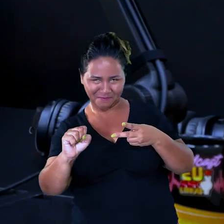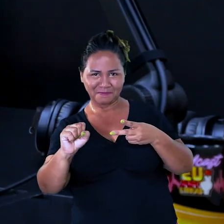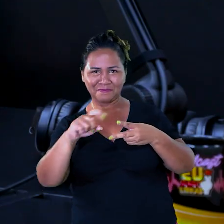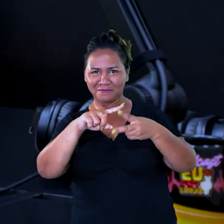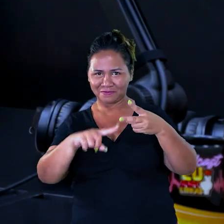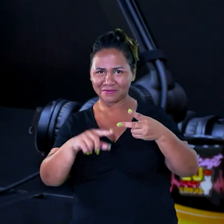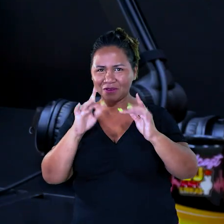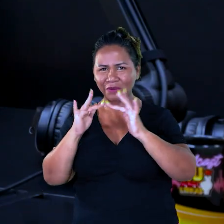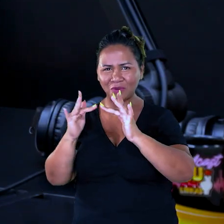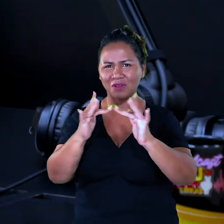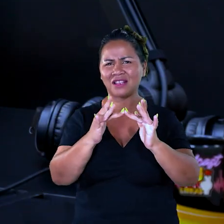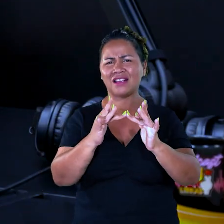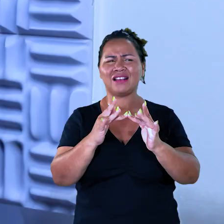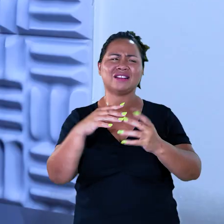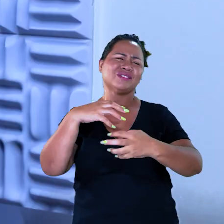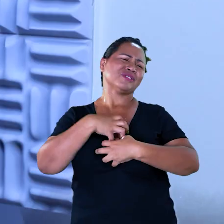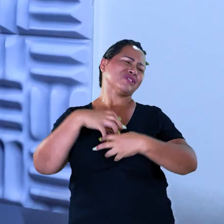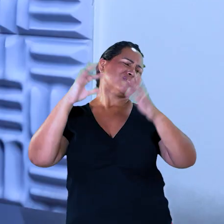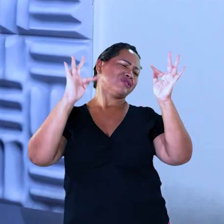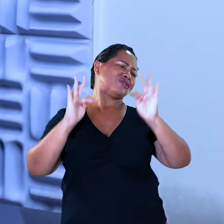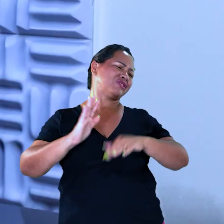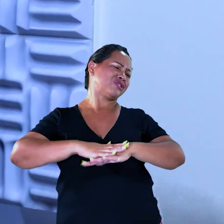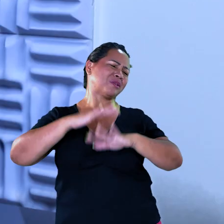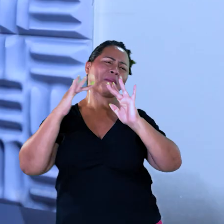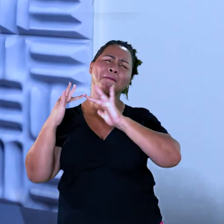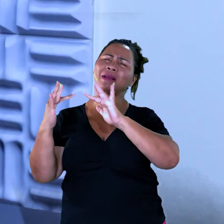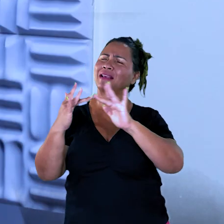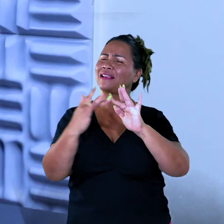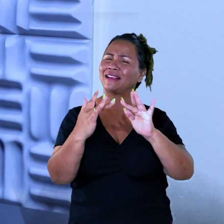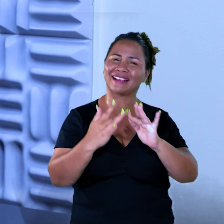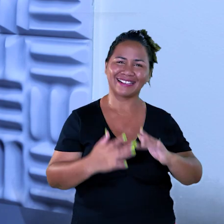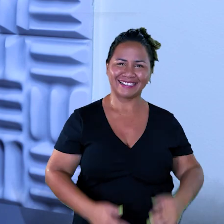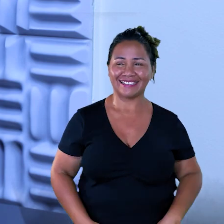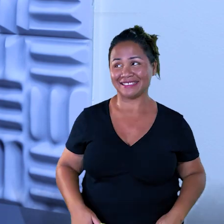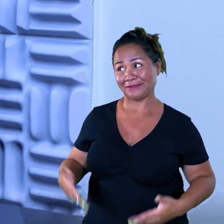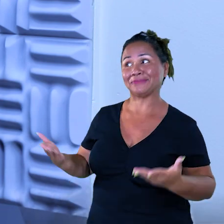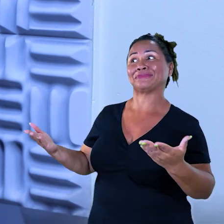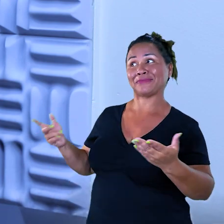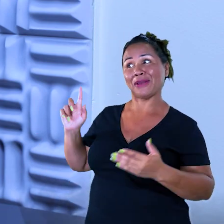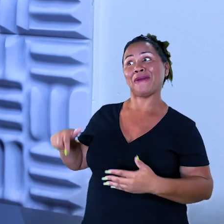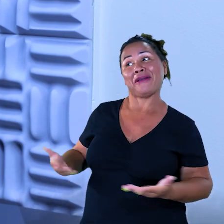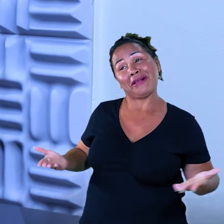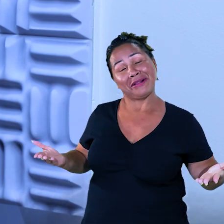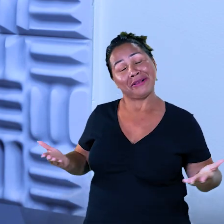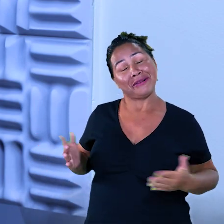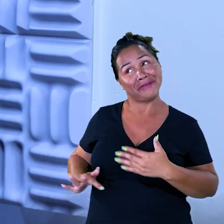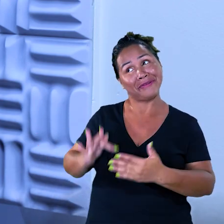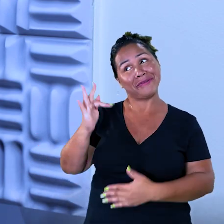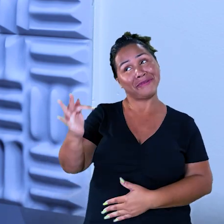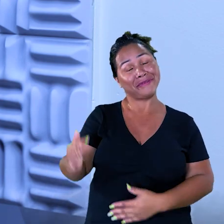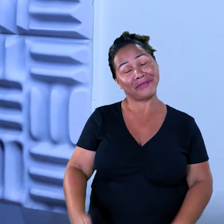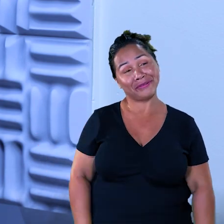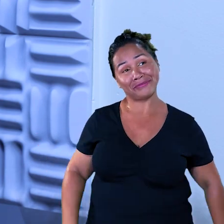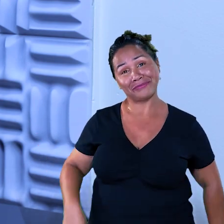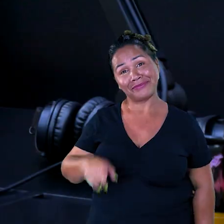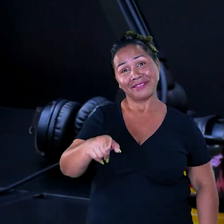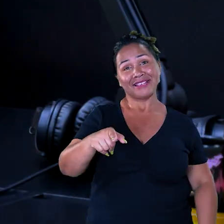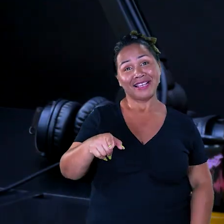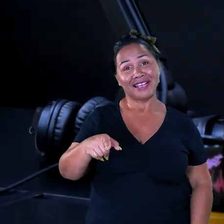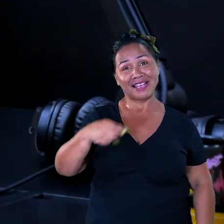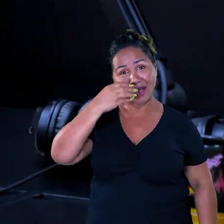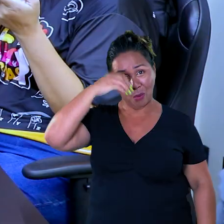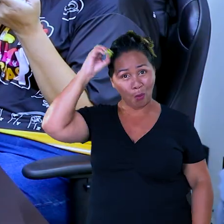aquilo ali, eu falei, nossa, é bom demais. Bom, Olivia ter esse aposentando, contato. né, Olivia? Quem sabe Líbia fica no seu